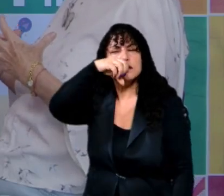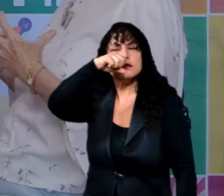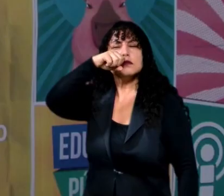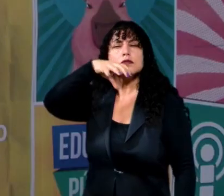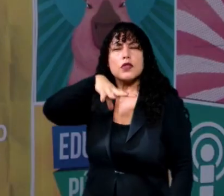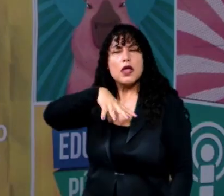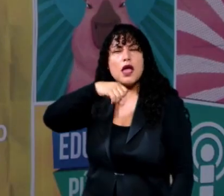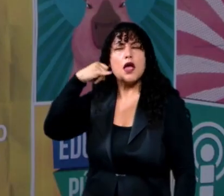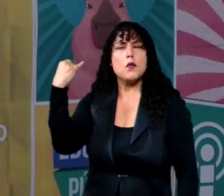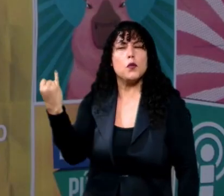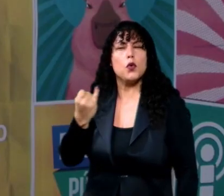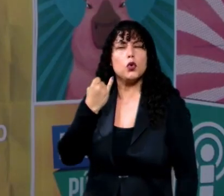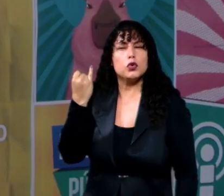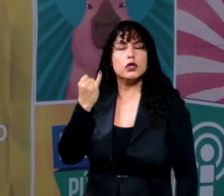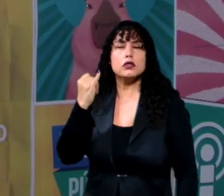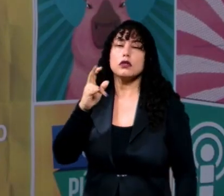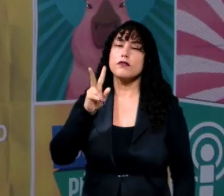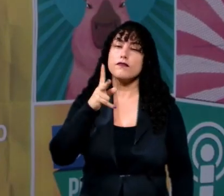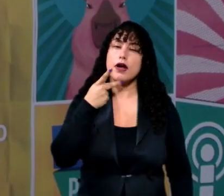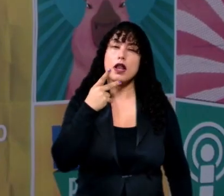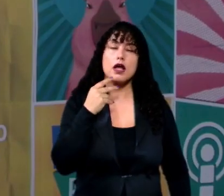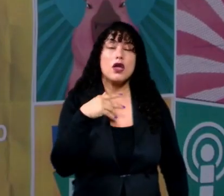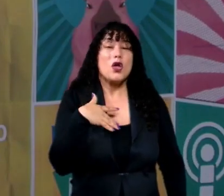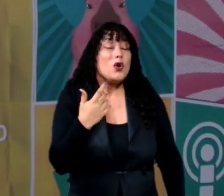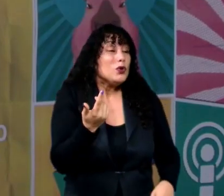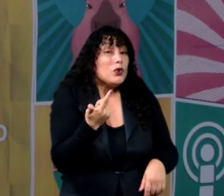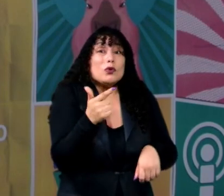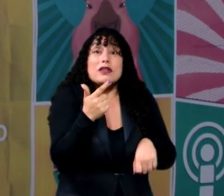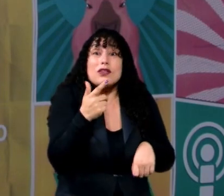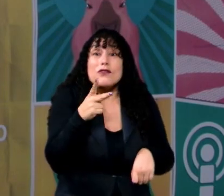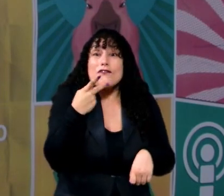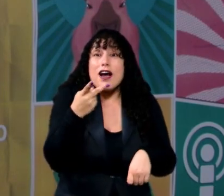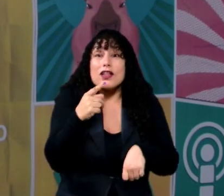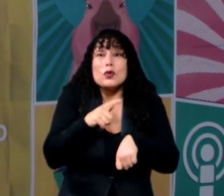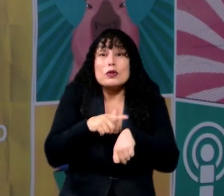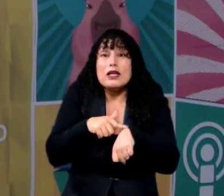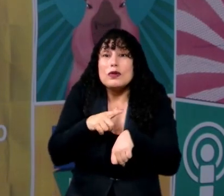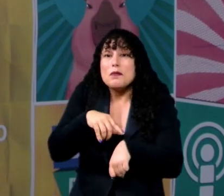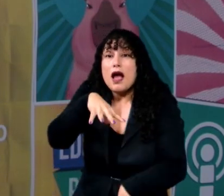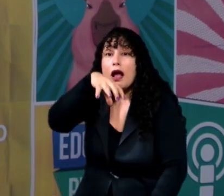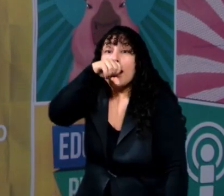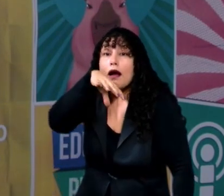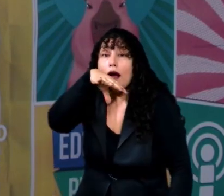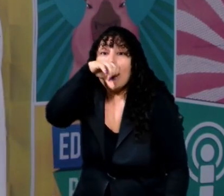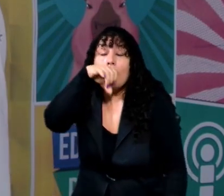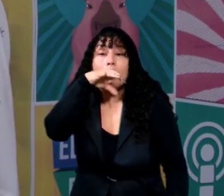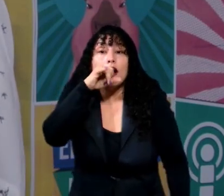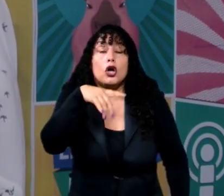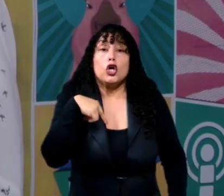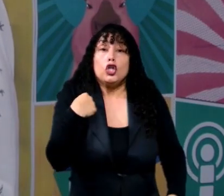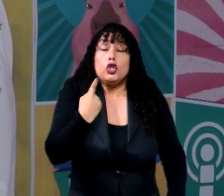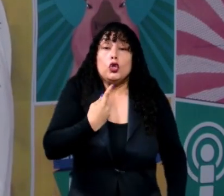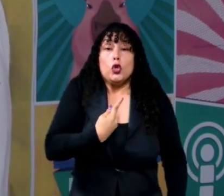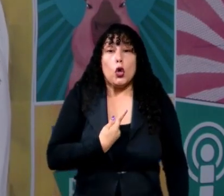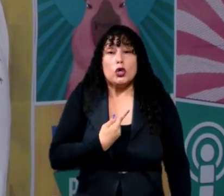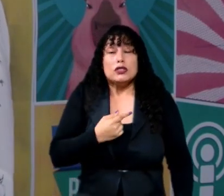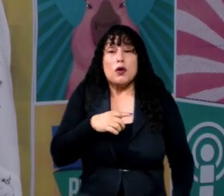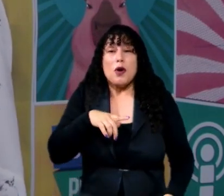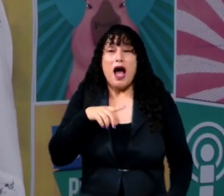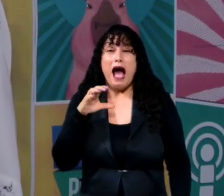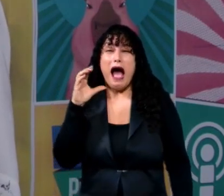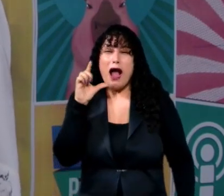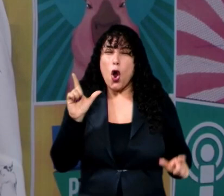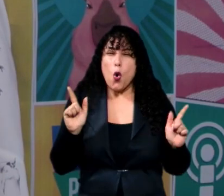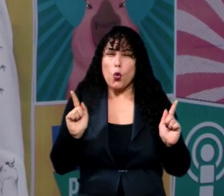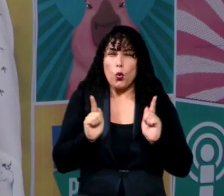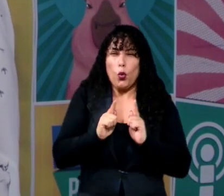importante? Quando nós dizemos, eu mal tenho tempo para respirar, nós estamos com a respiração bem